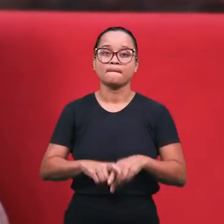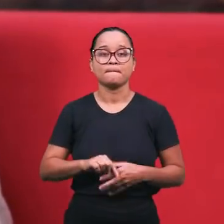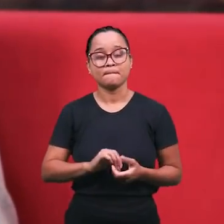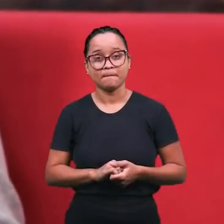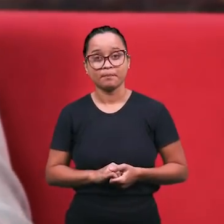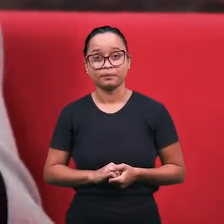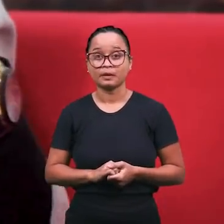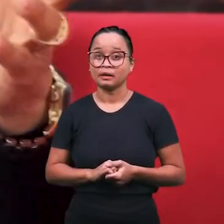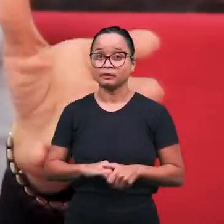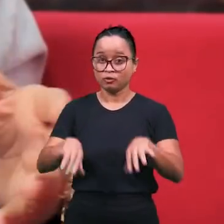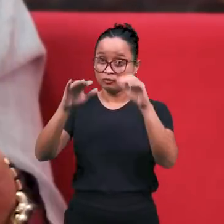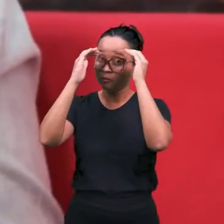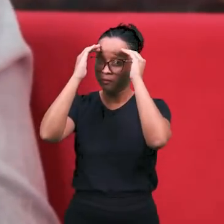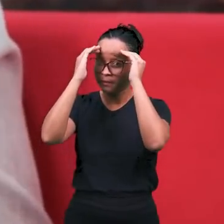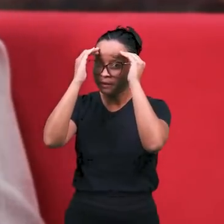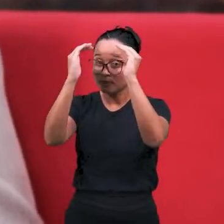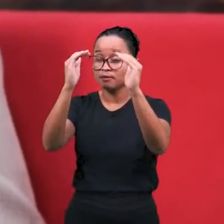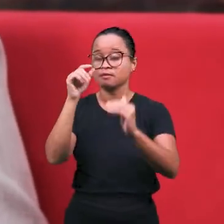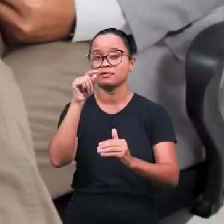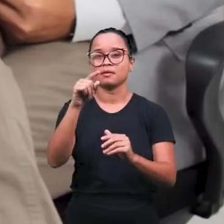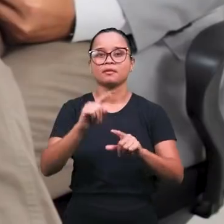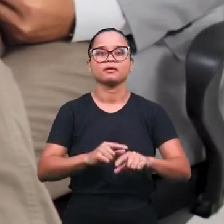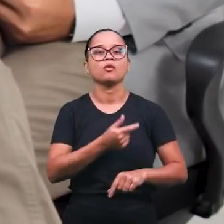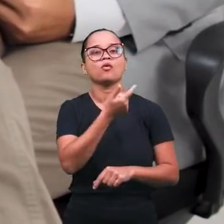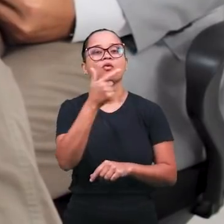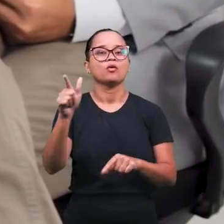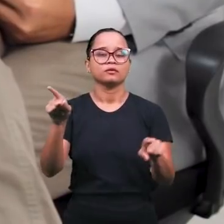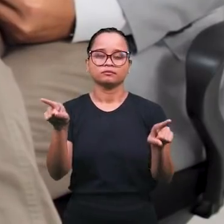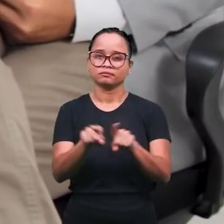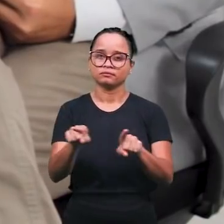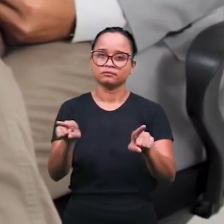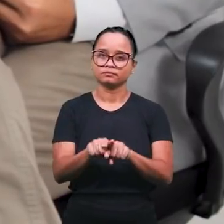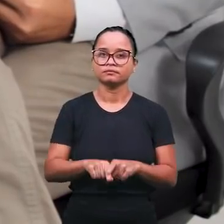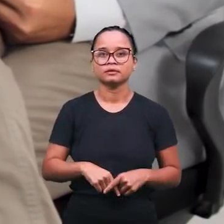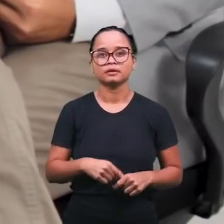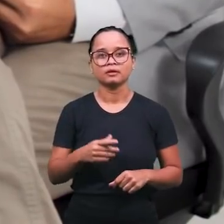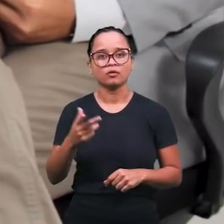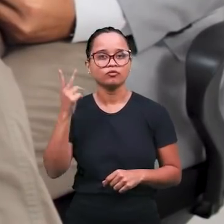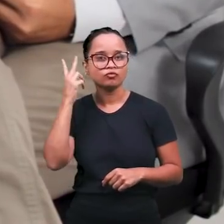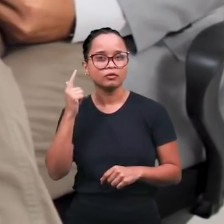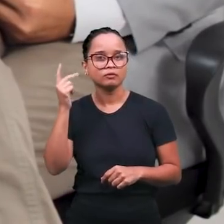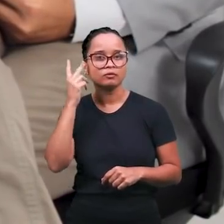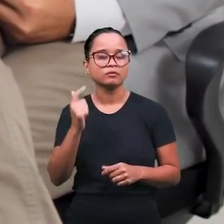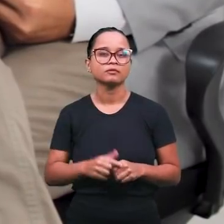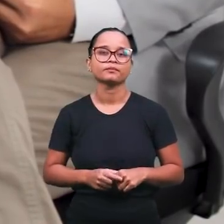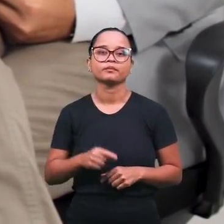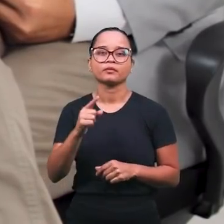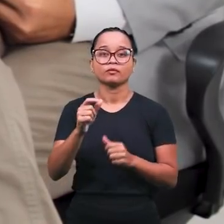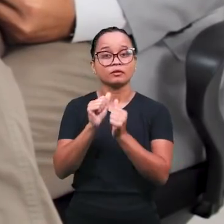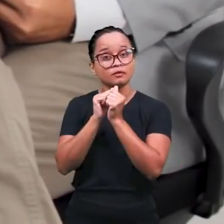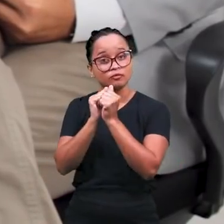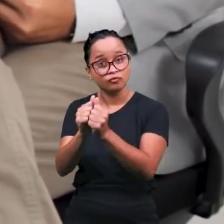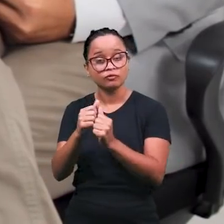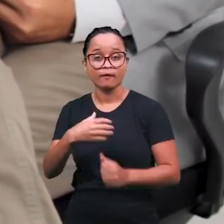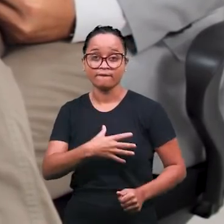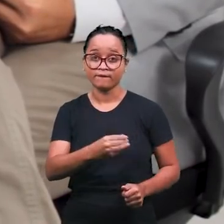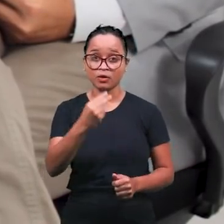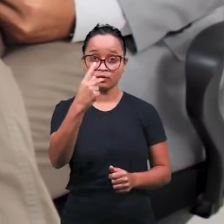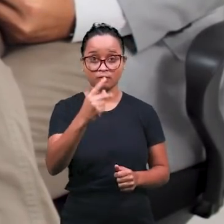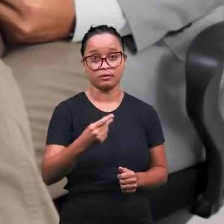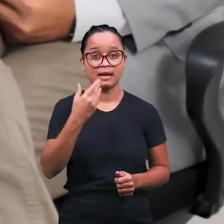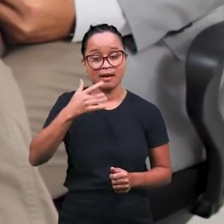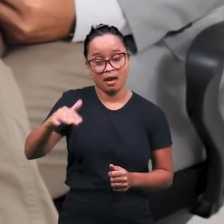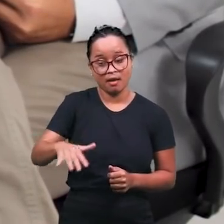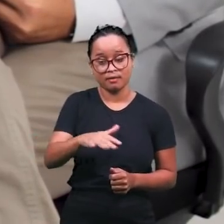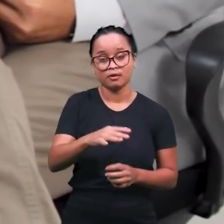falando, dele seguir a sua orientação. E a outra coisa, uma coisa que eu vejo muito comum, pastor, é o seguinte, você está acompanhando seu filho que é